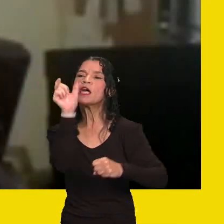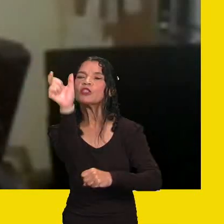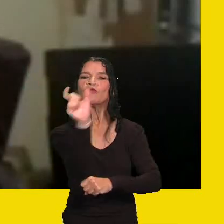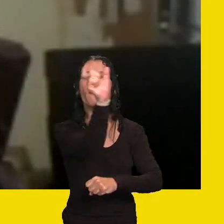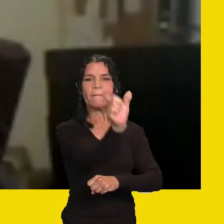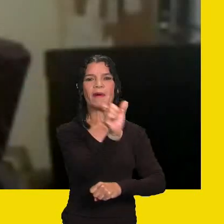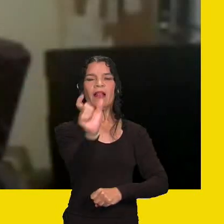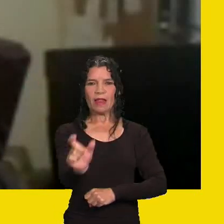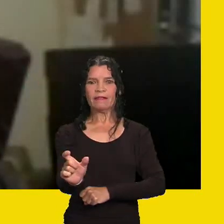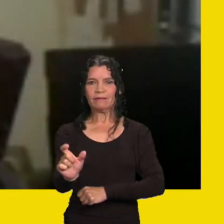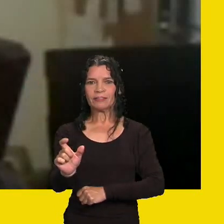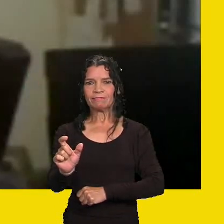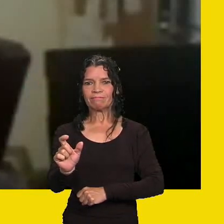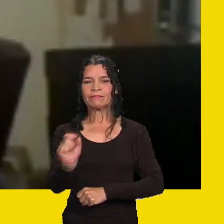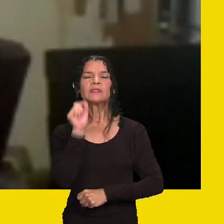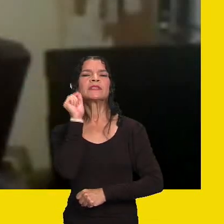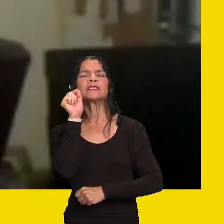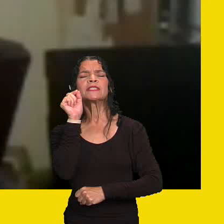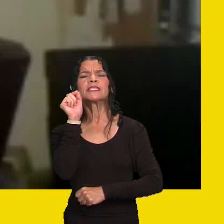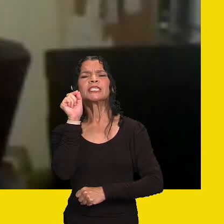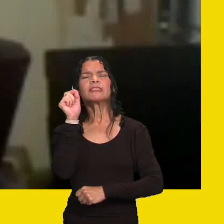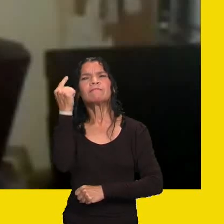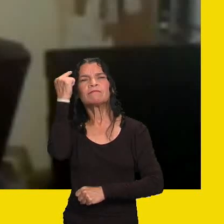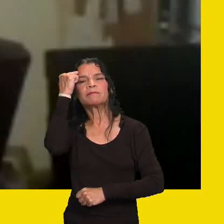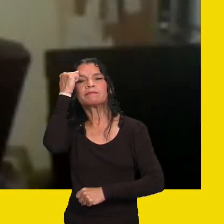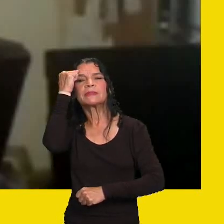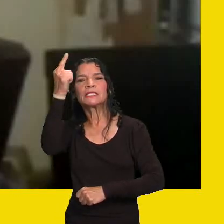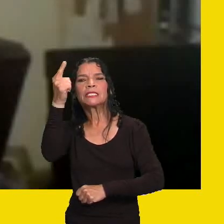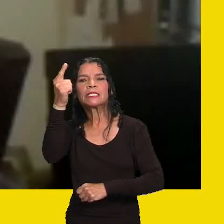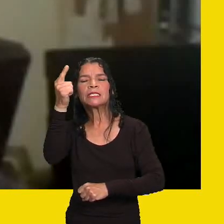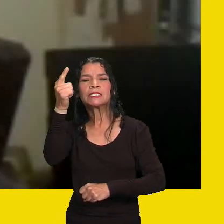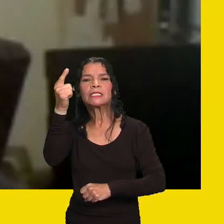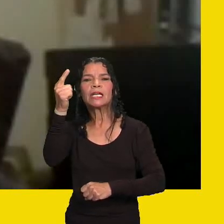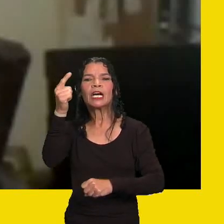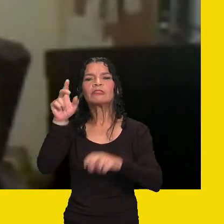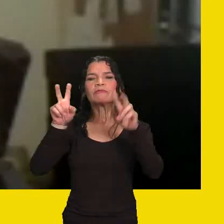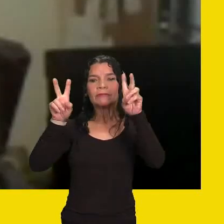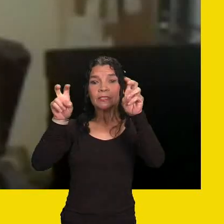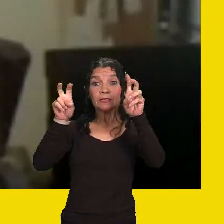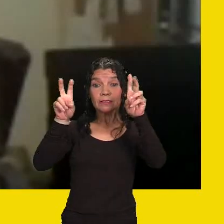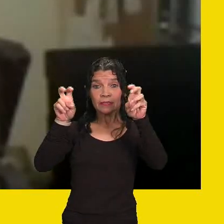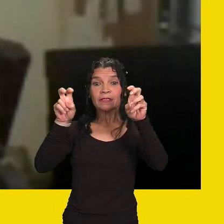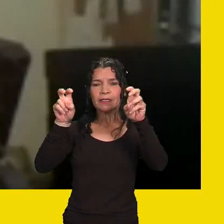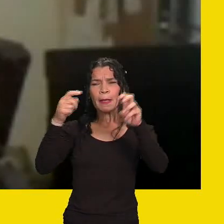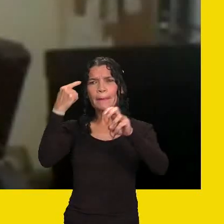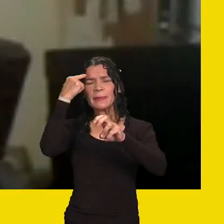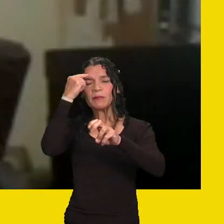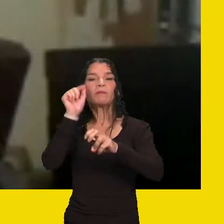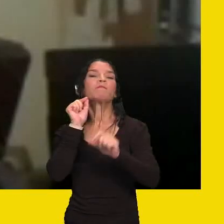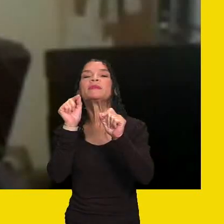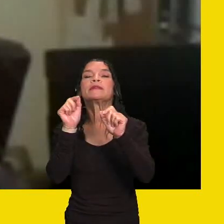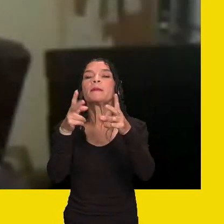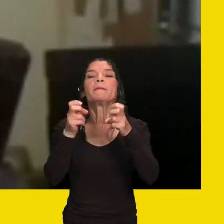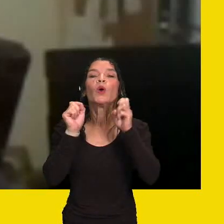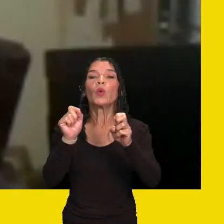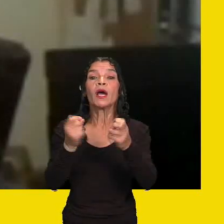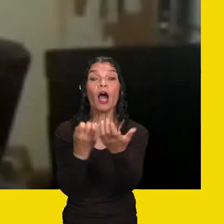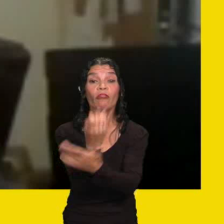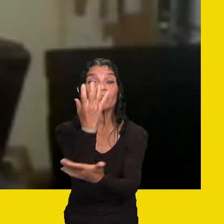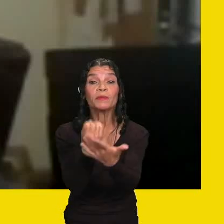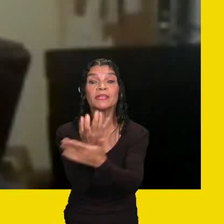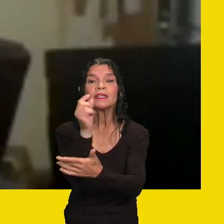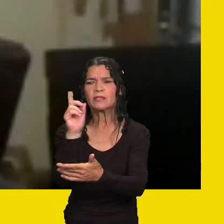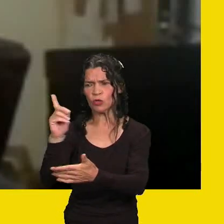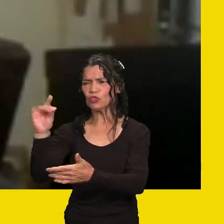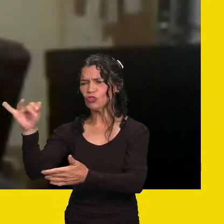palavra. Então, a partir dessa citação, a gente pode ver que a alfabetização, assim como o Diego